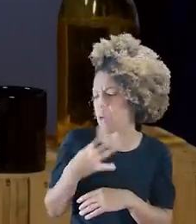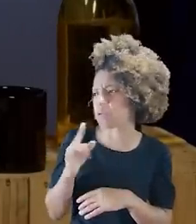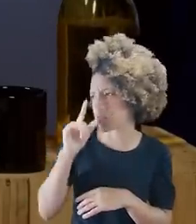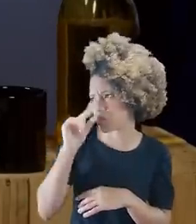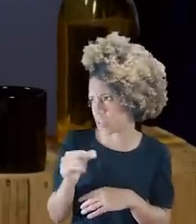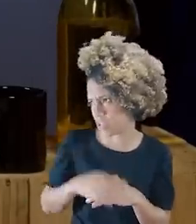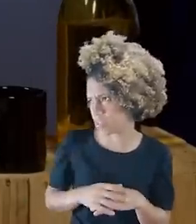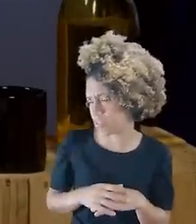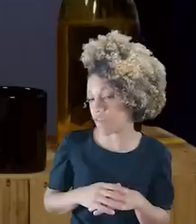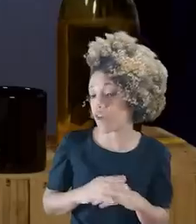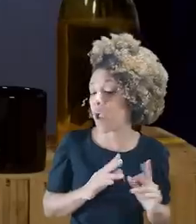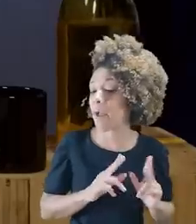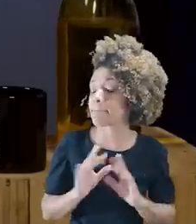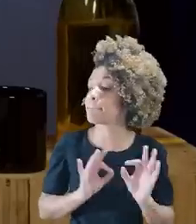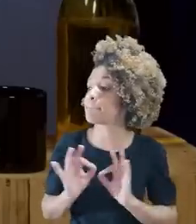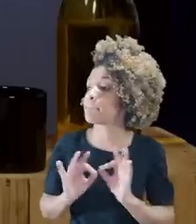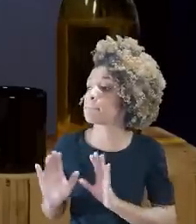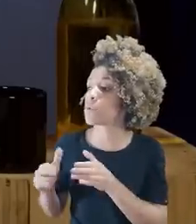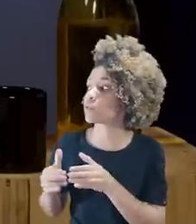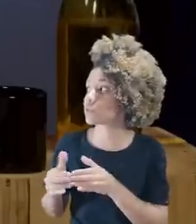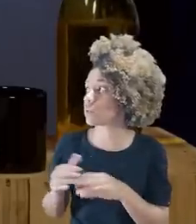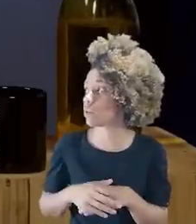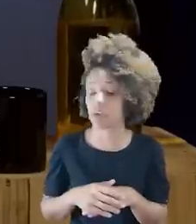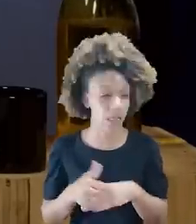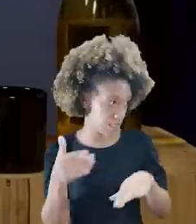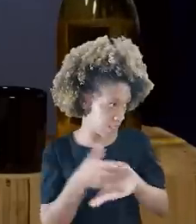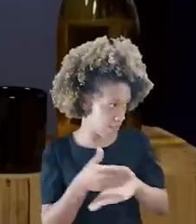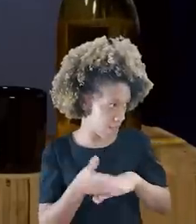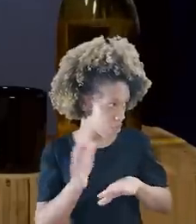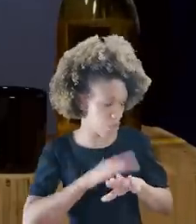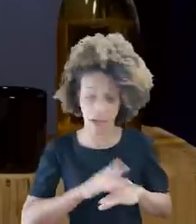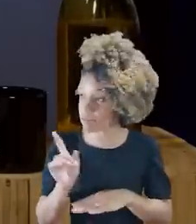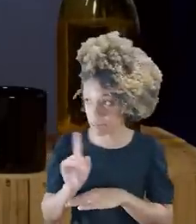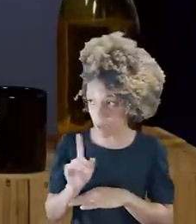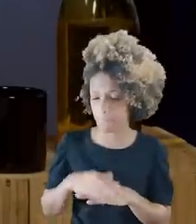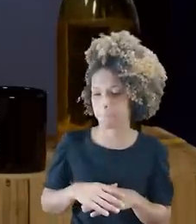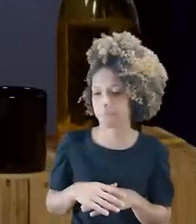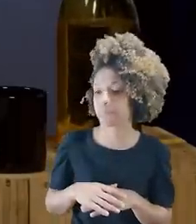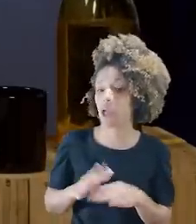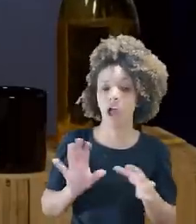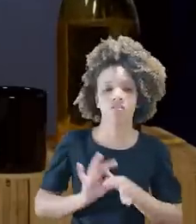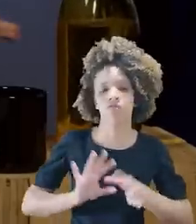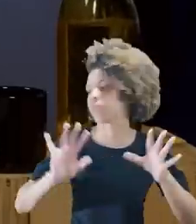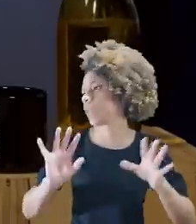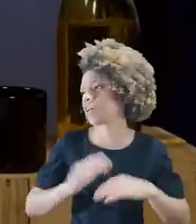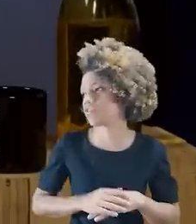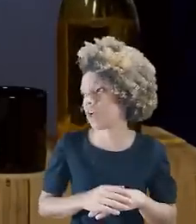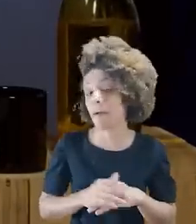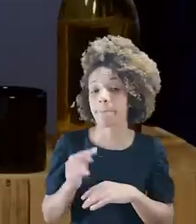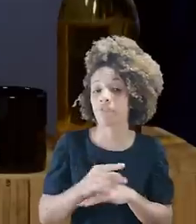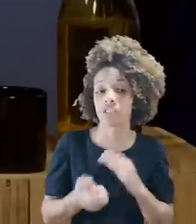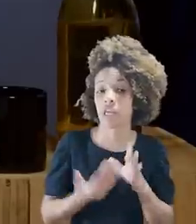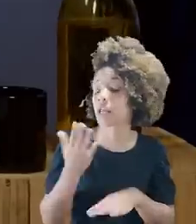você quiser porque eu já era um artista eu já fazia Eles já sabiam eles me chamaram para fazer teste mas eu já já era eh já